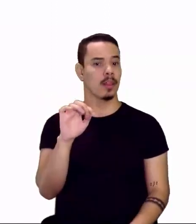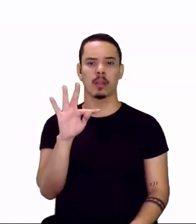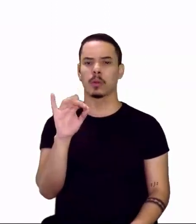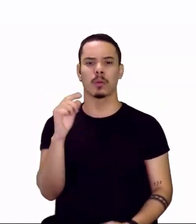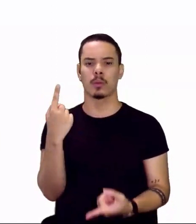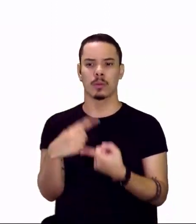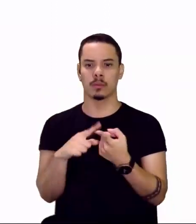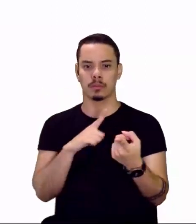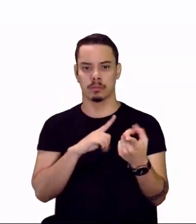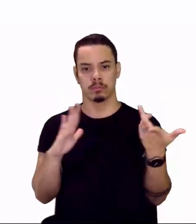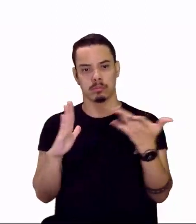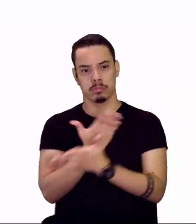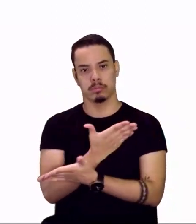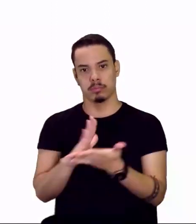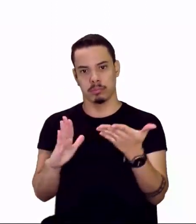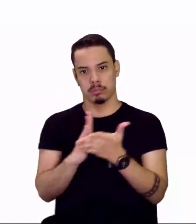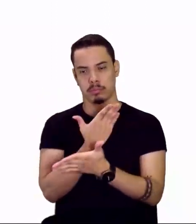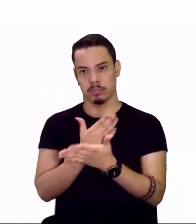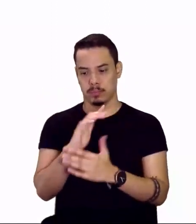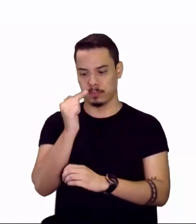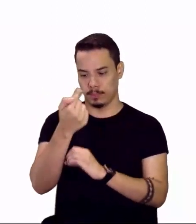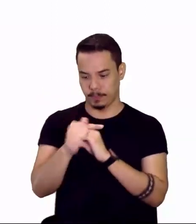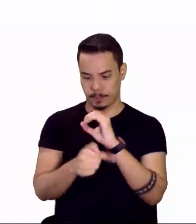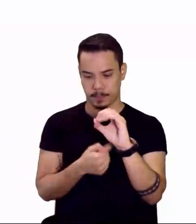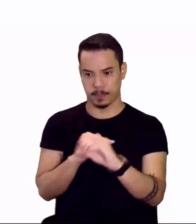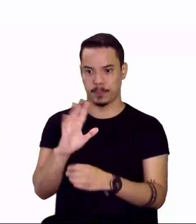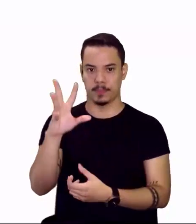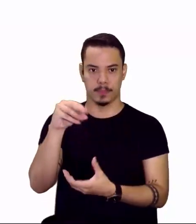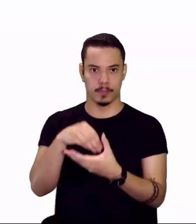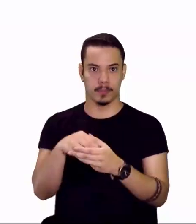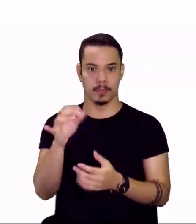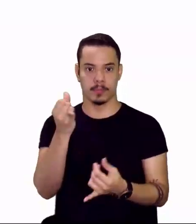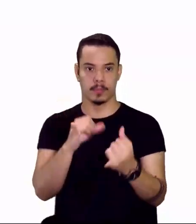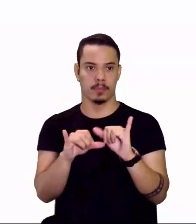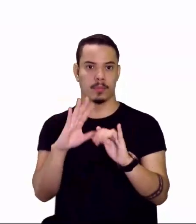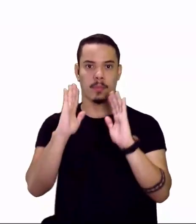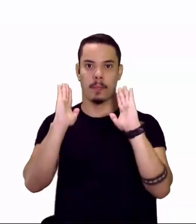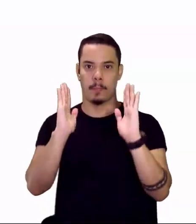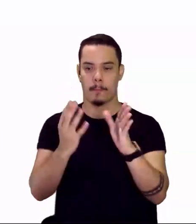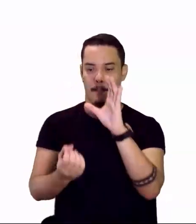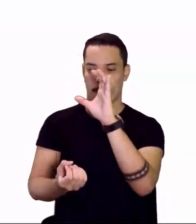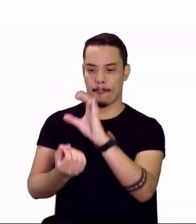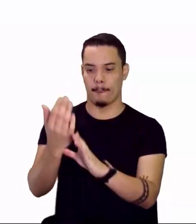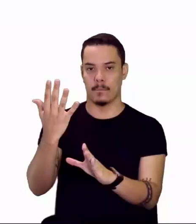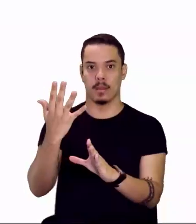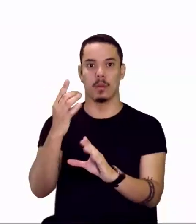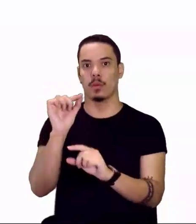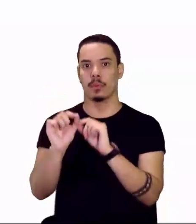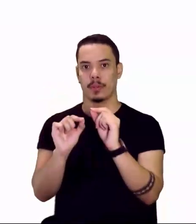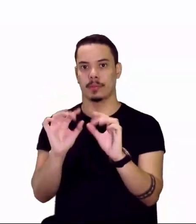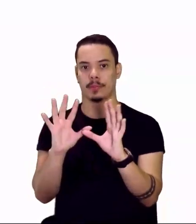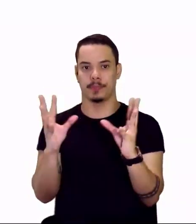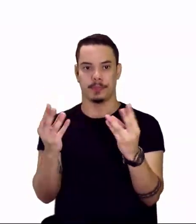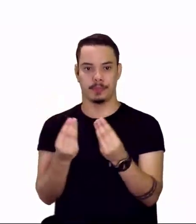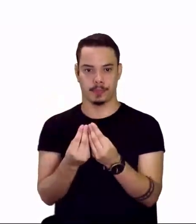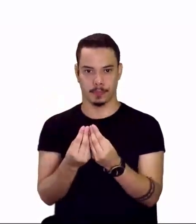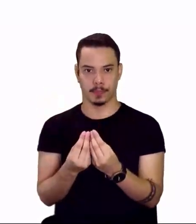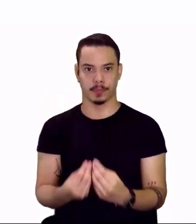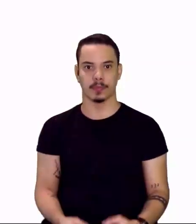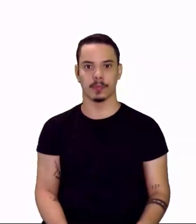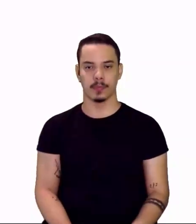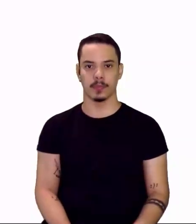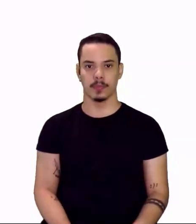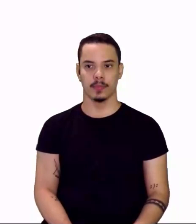temos determinados átomos daqueles elementos químicos formando aquela molécula. E